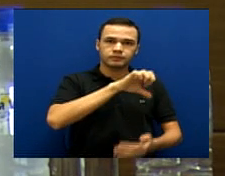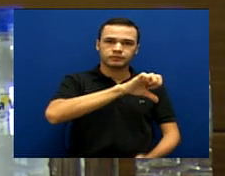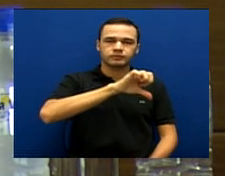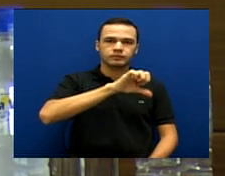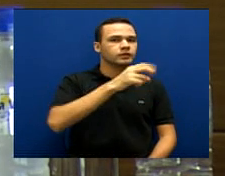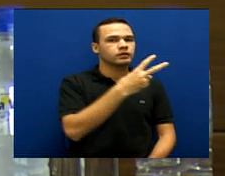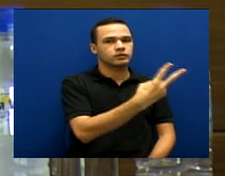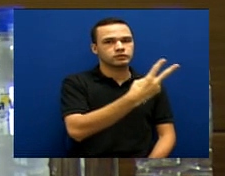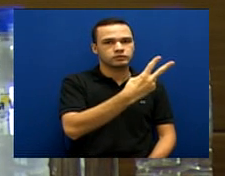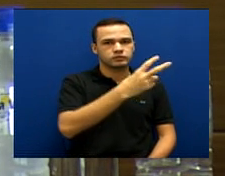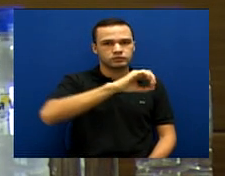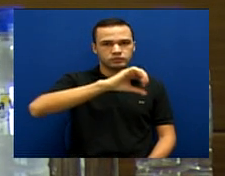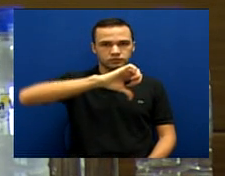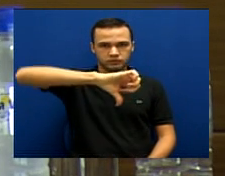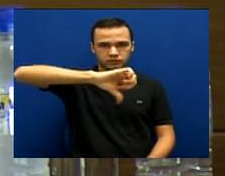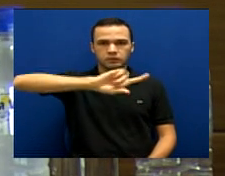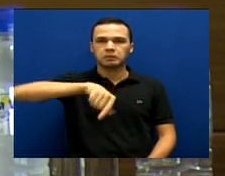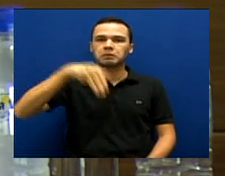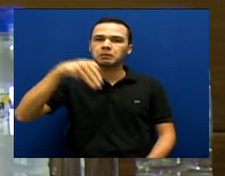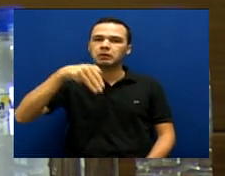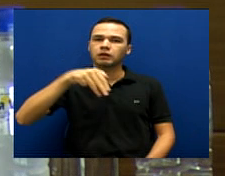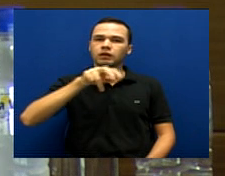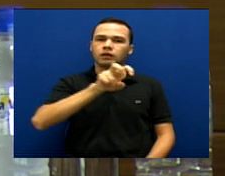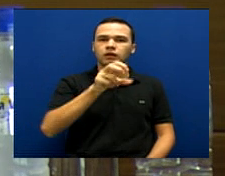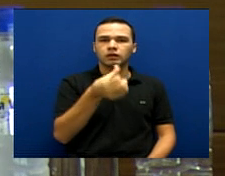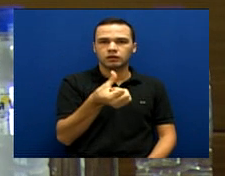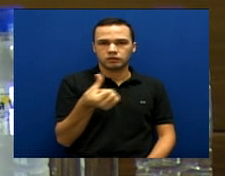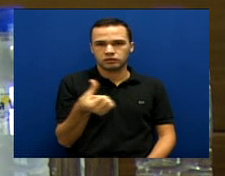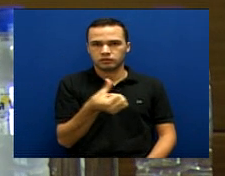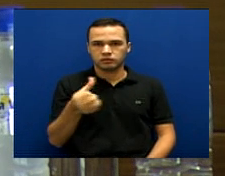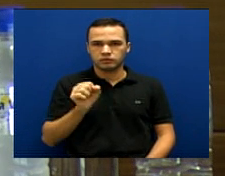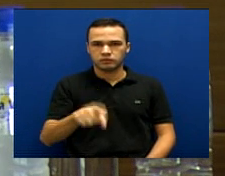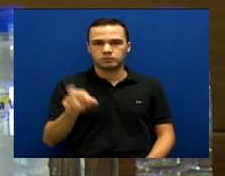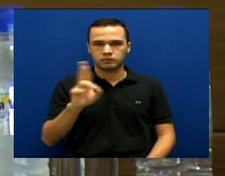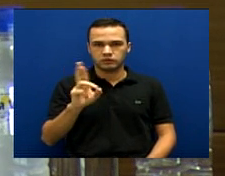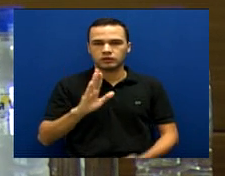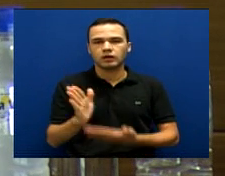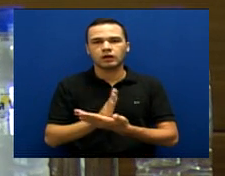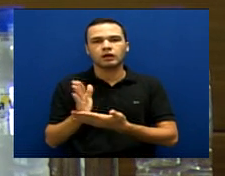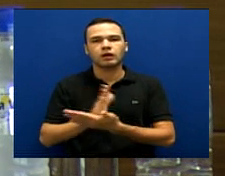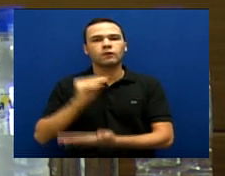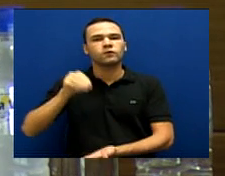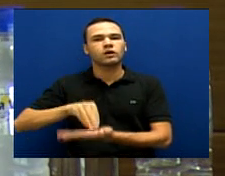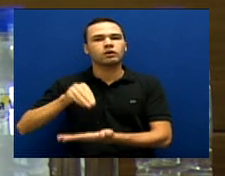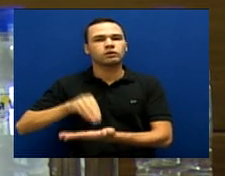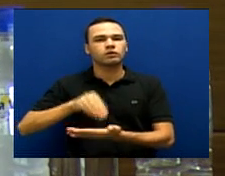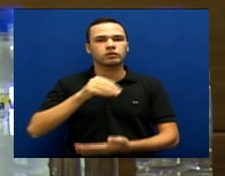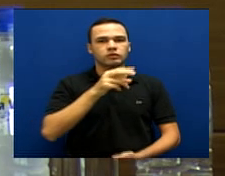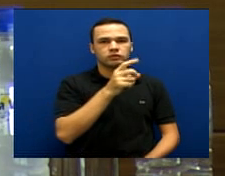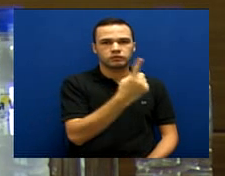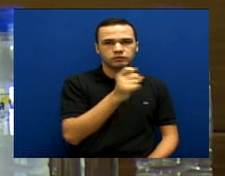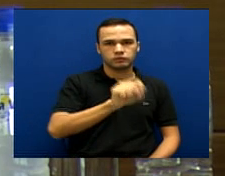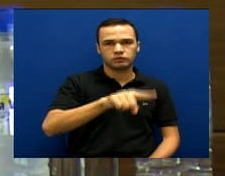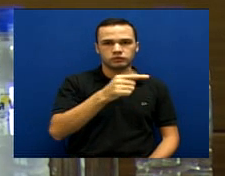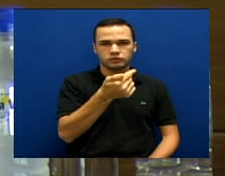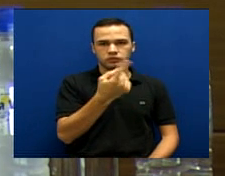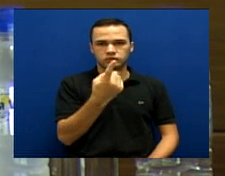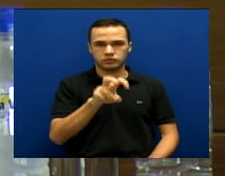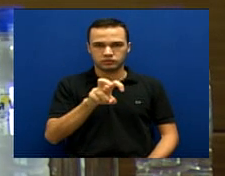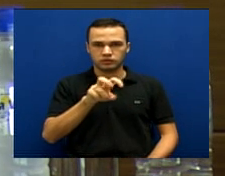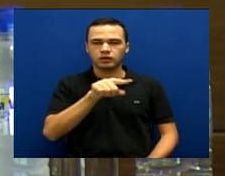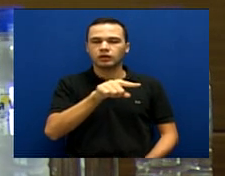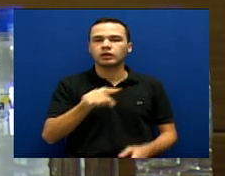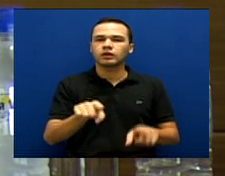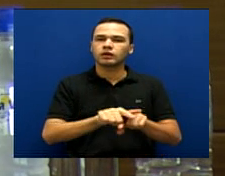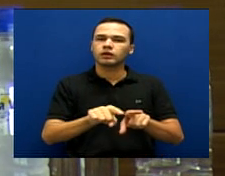é de 209 milhões quinhentos e sessenta e seis mil inscritos em restos a pagar 1715 uma